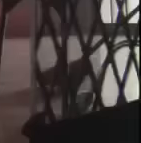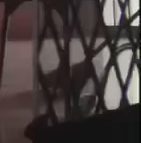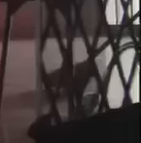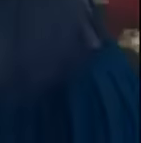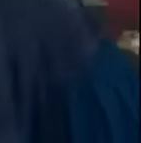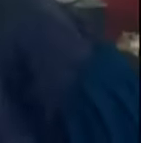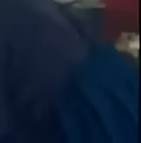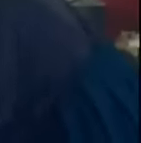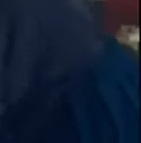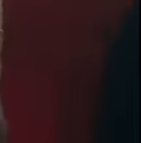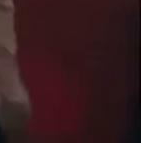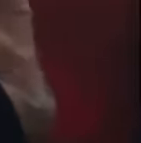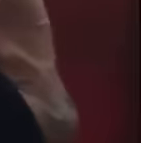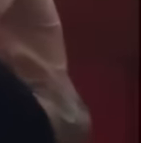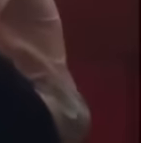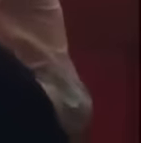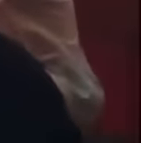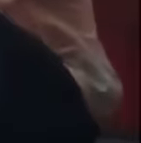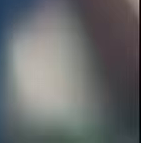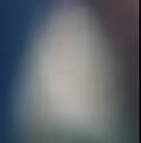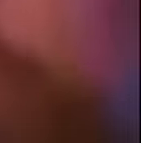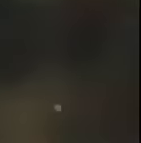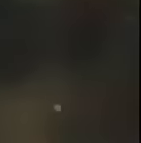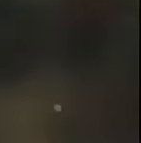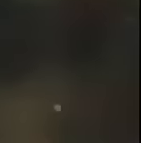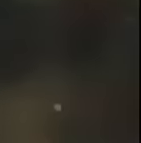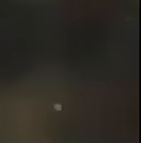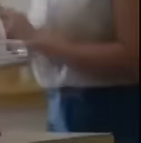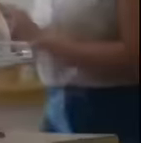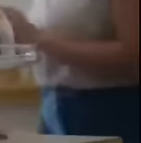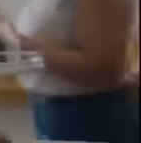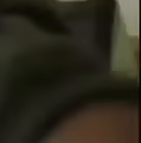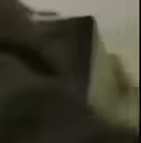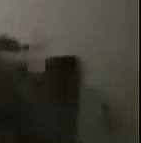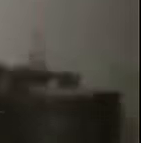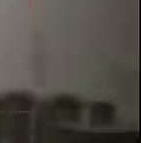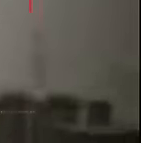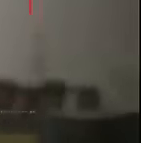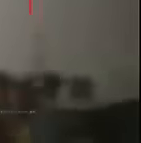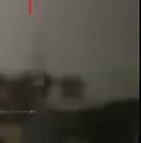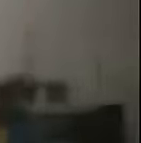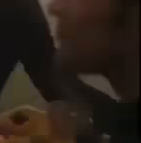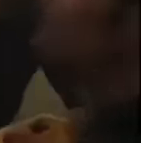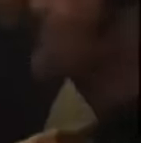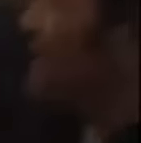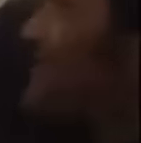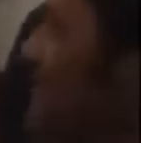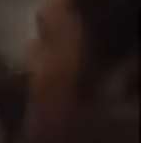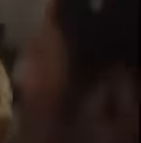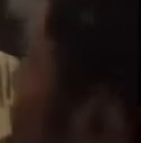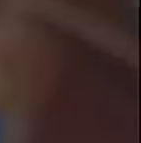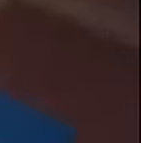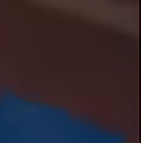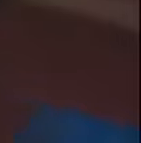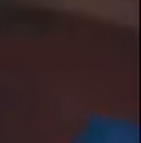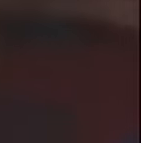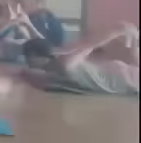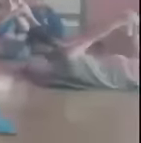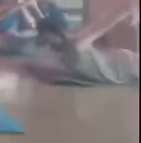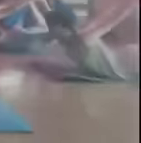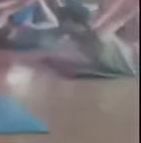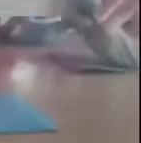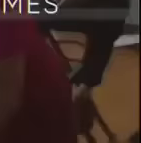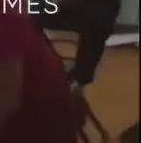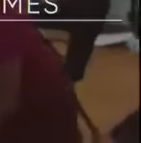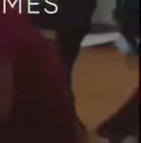Quando tudo pode dar errado, é de dentro que vem a força para seguir em frente. Seguir imaginando, fazendo. É isso que faz uma loucura virar